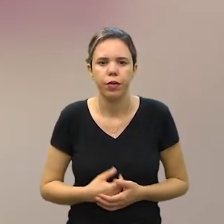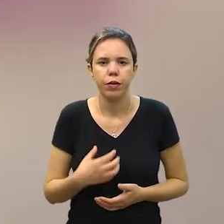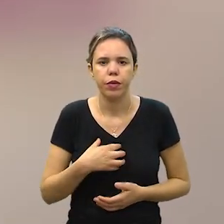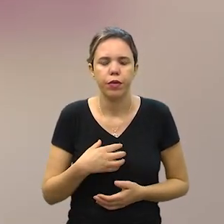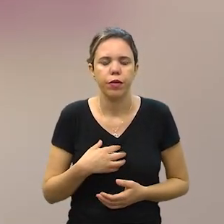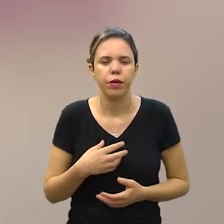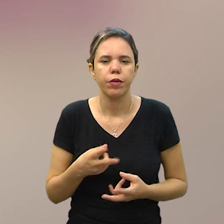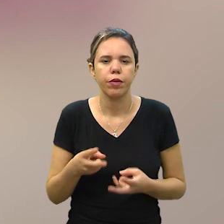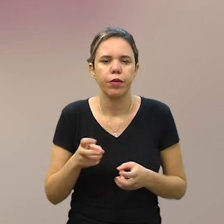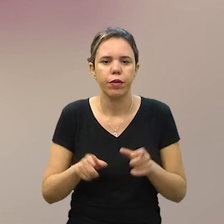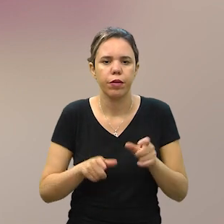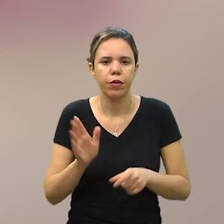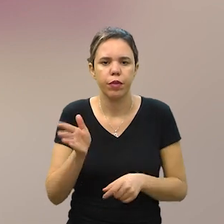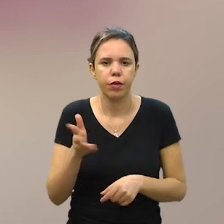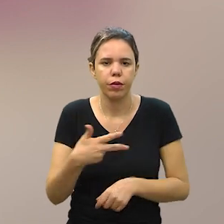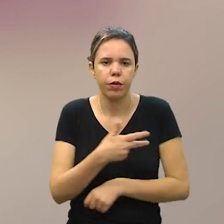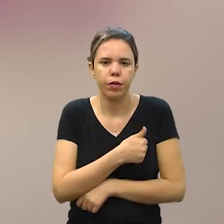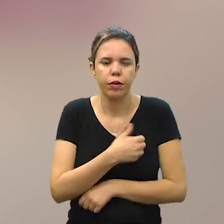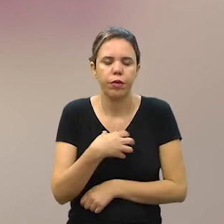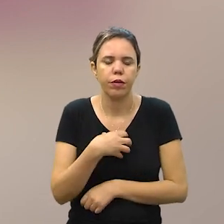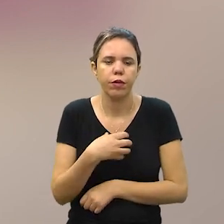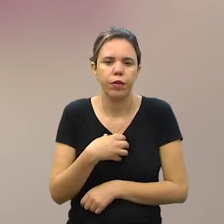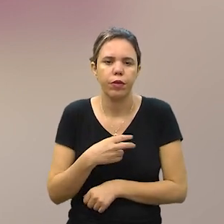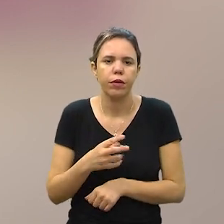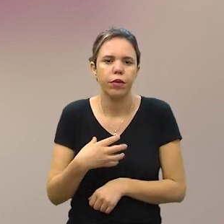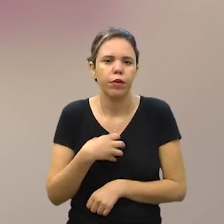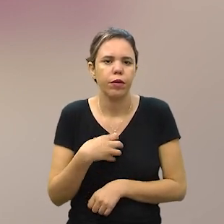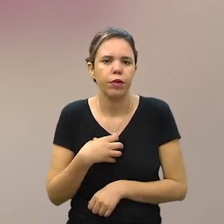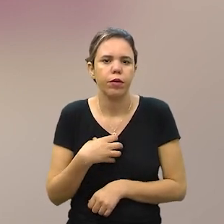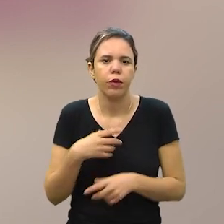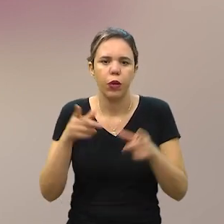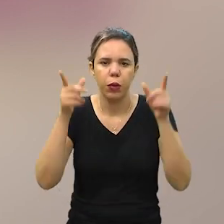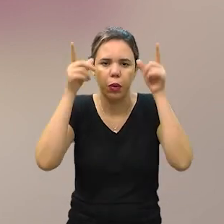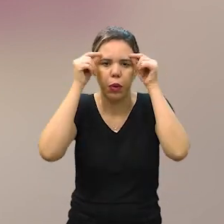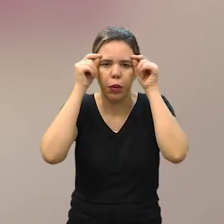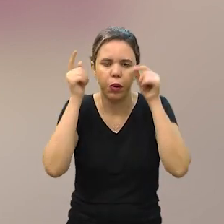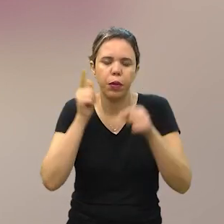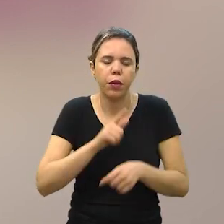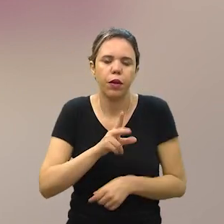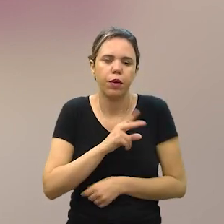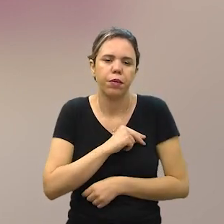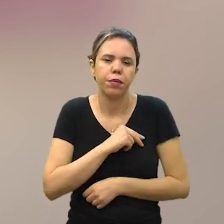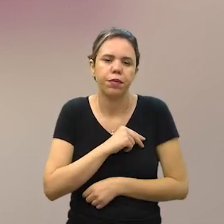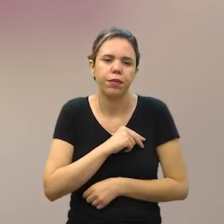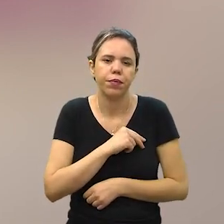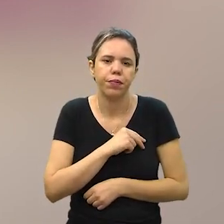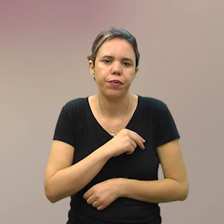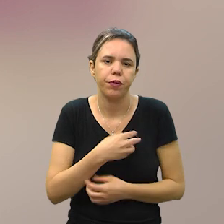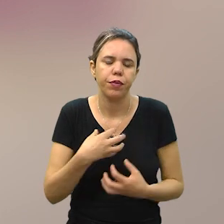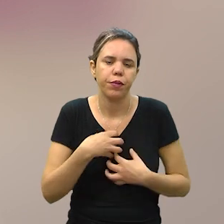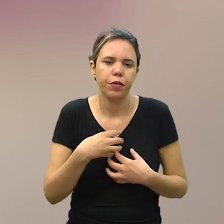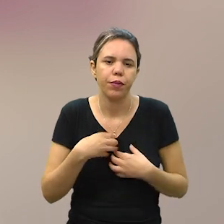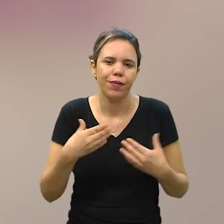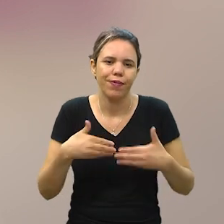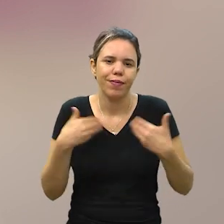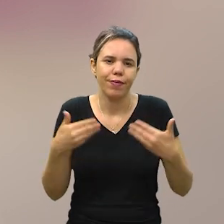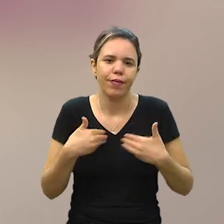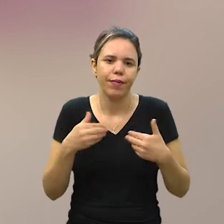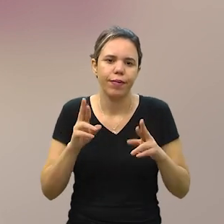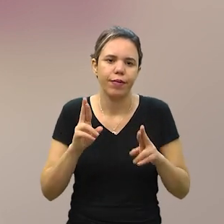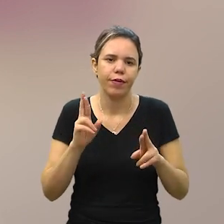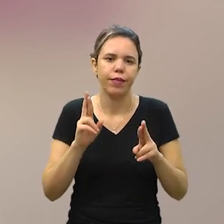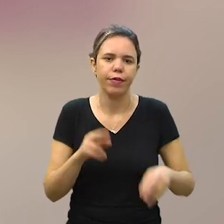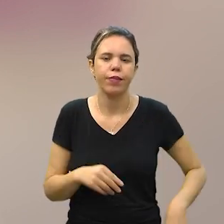Eu sinto em relação às pessoas que já foram vacinadas, né, eles chegam bem aliviados, assim, nossa, com um sentimento de alegria,